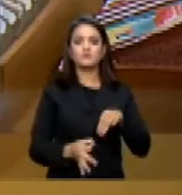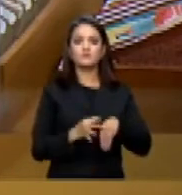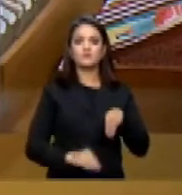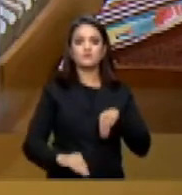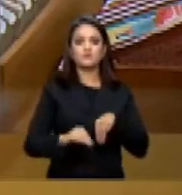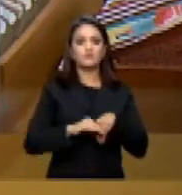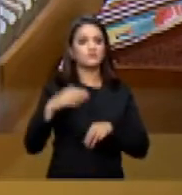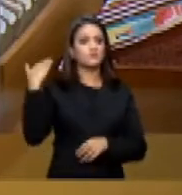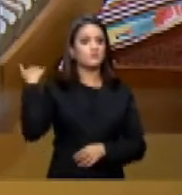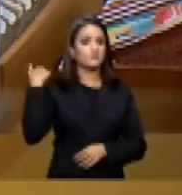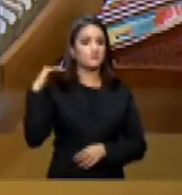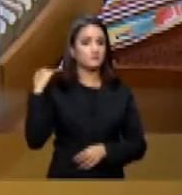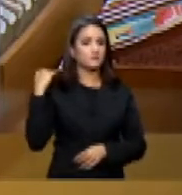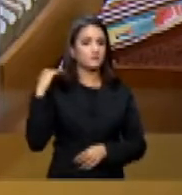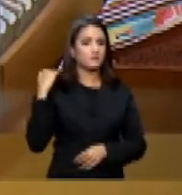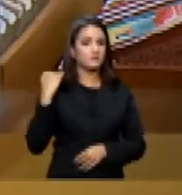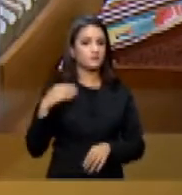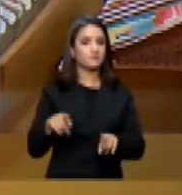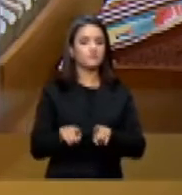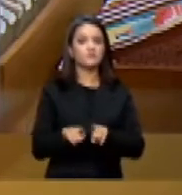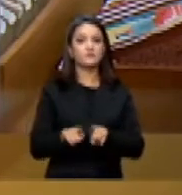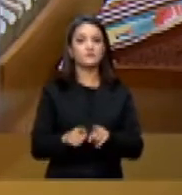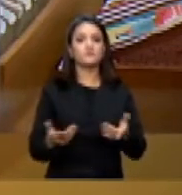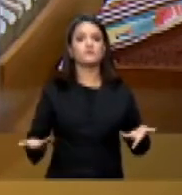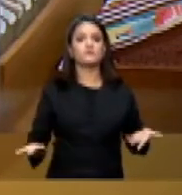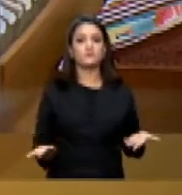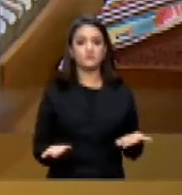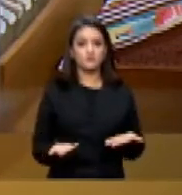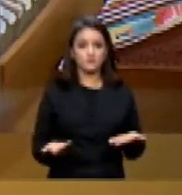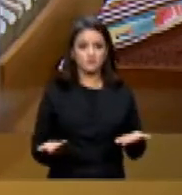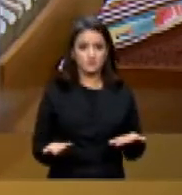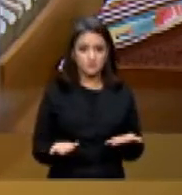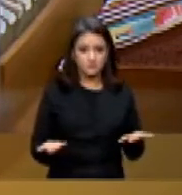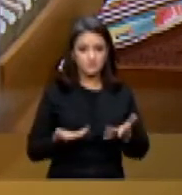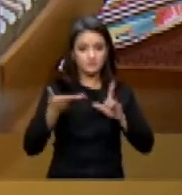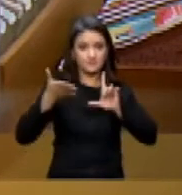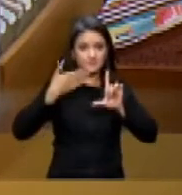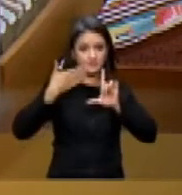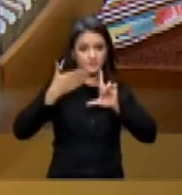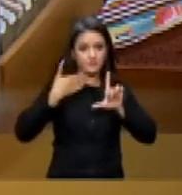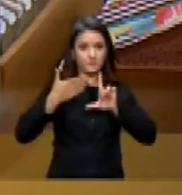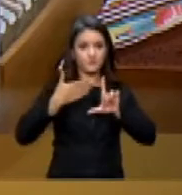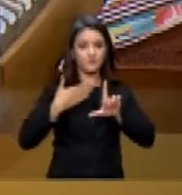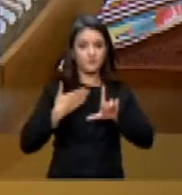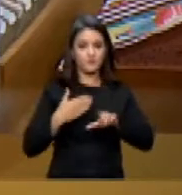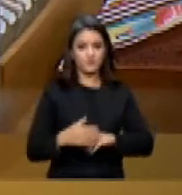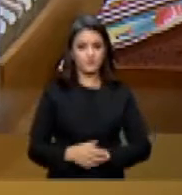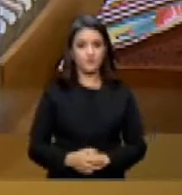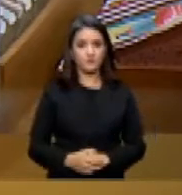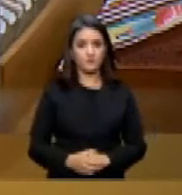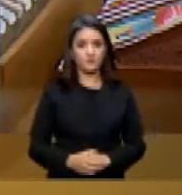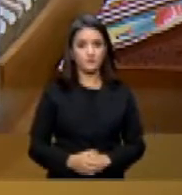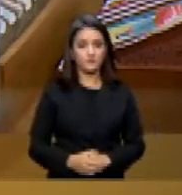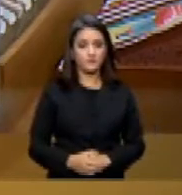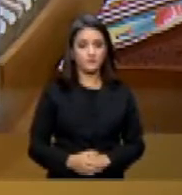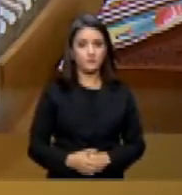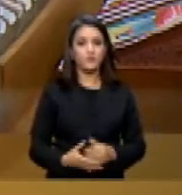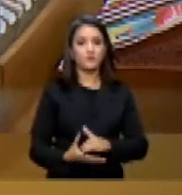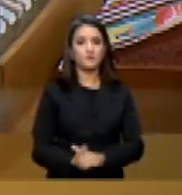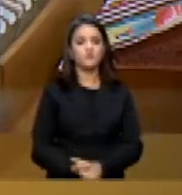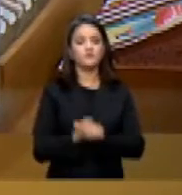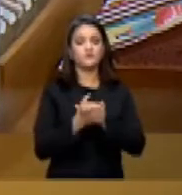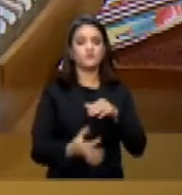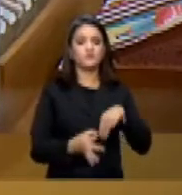que creio possa nos acompanhar agora no, na videoconferência. Cumprimento os senhores ministros.